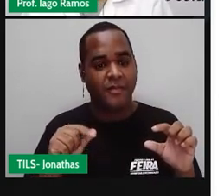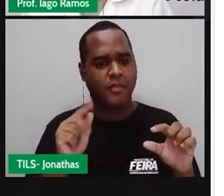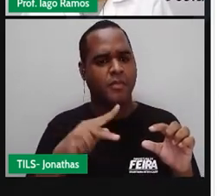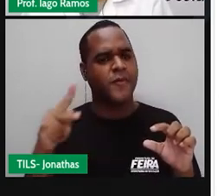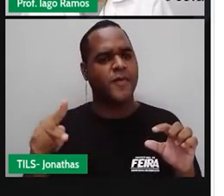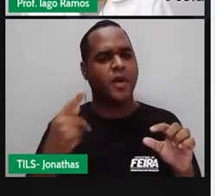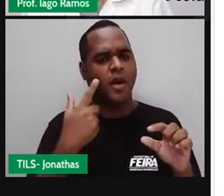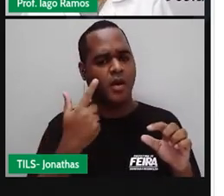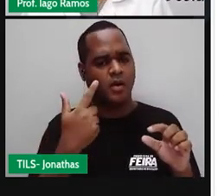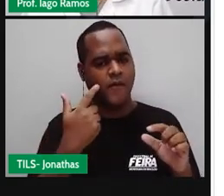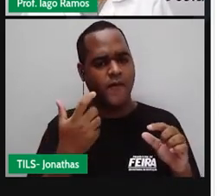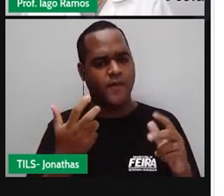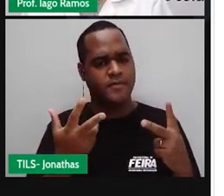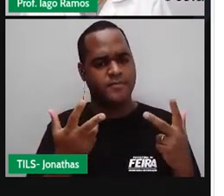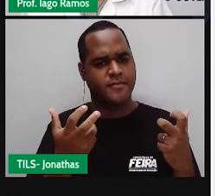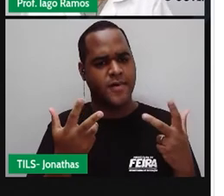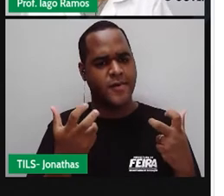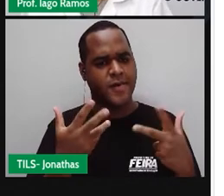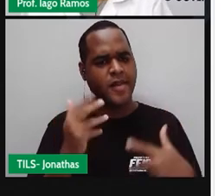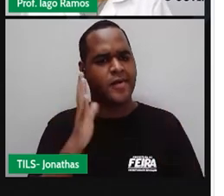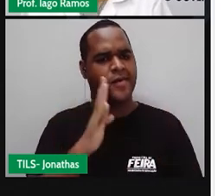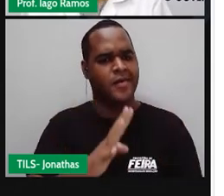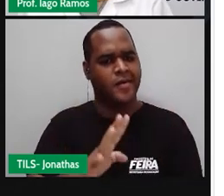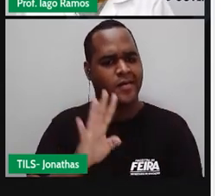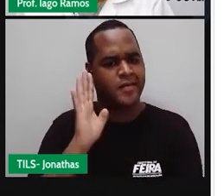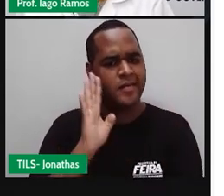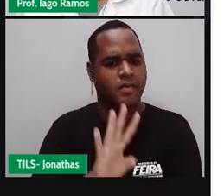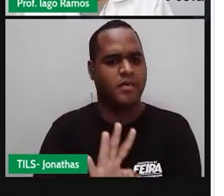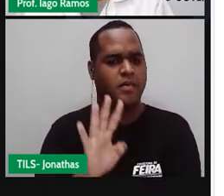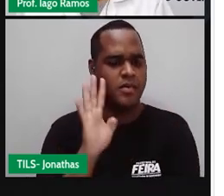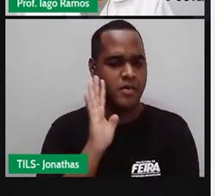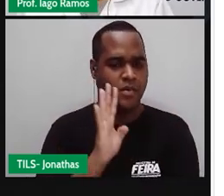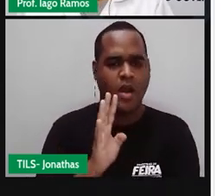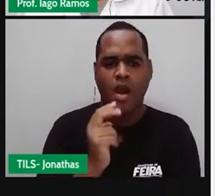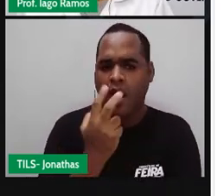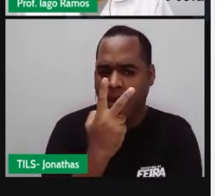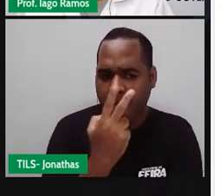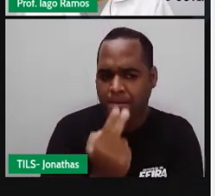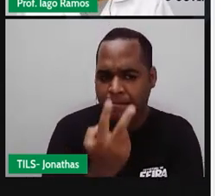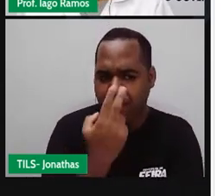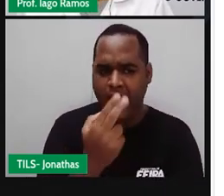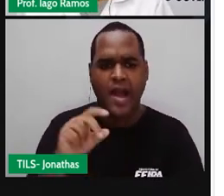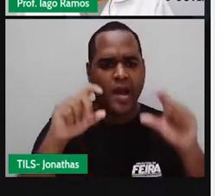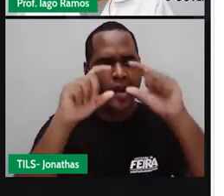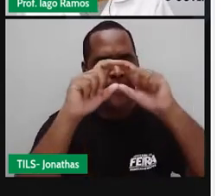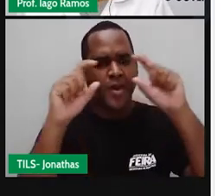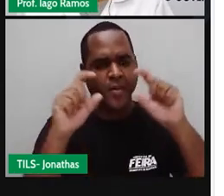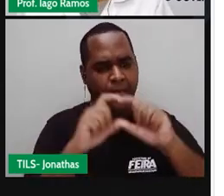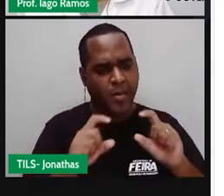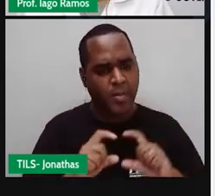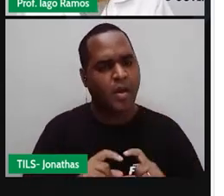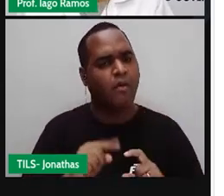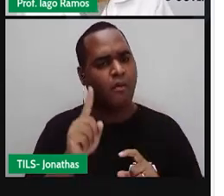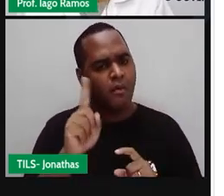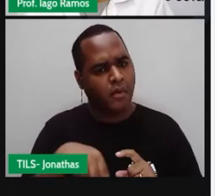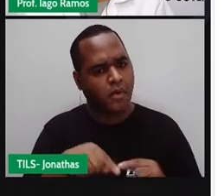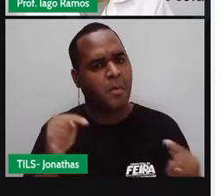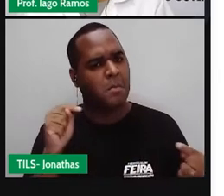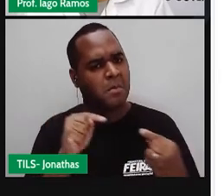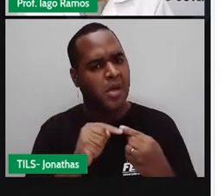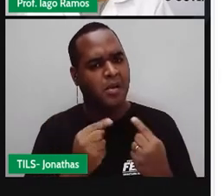professor que coisa bacana é essa né parece professor que essas três frações